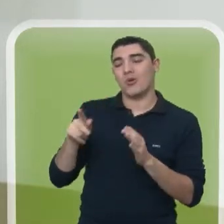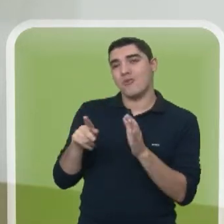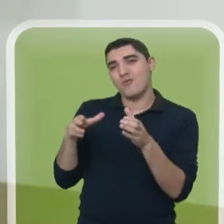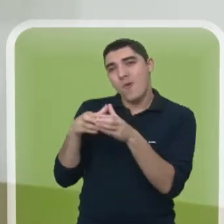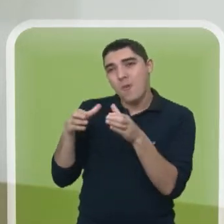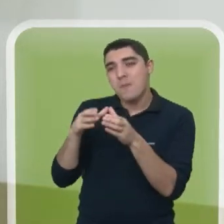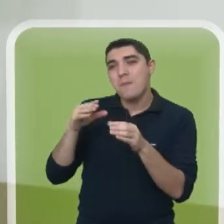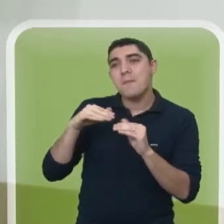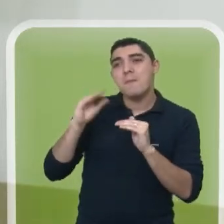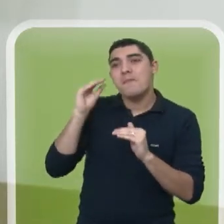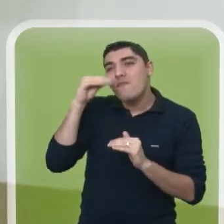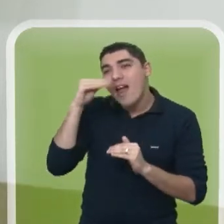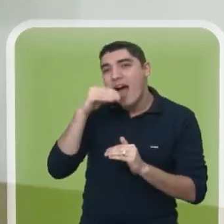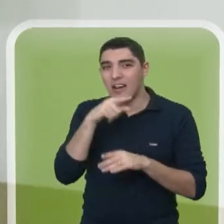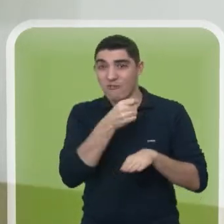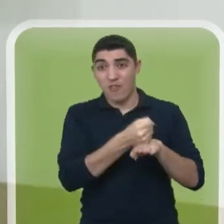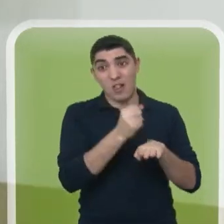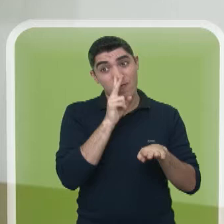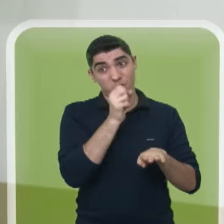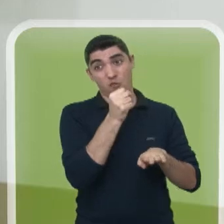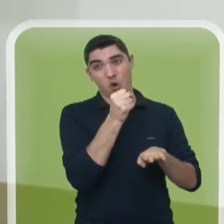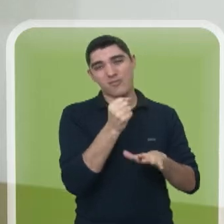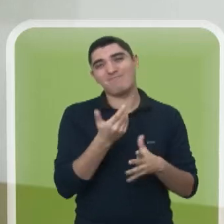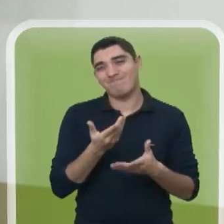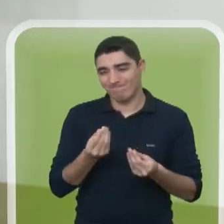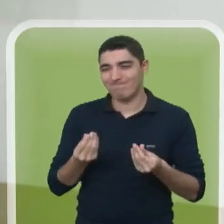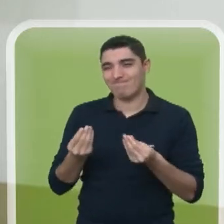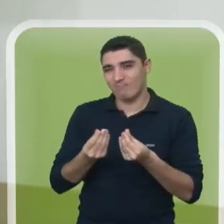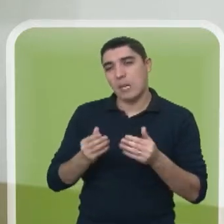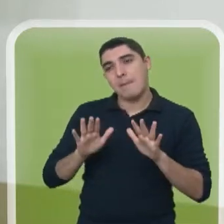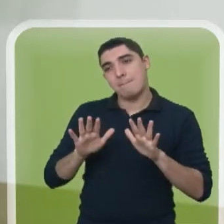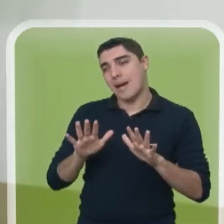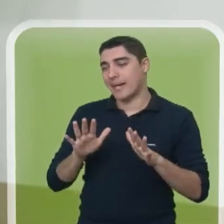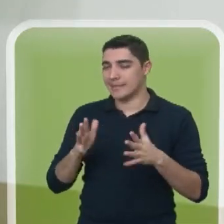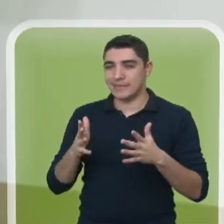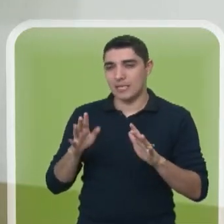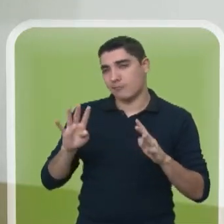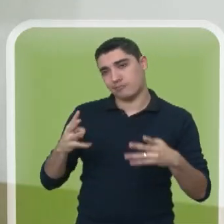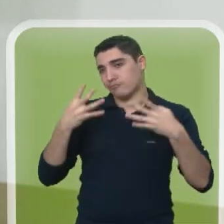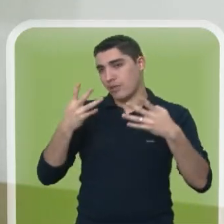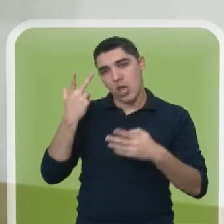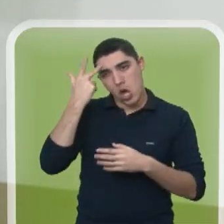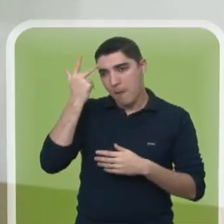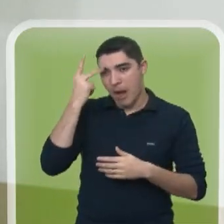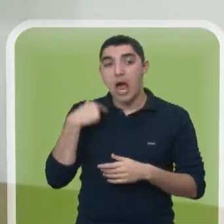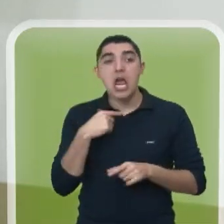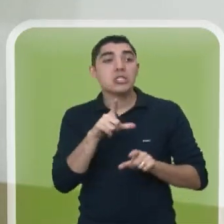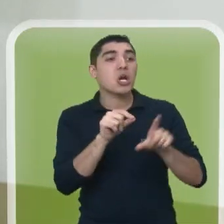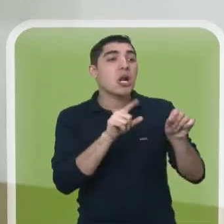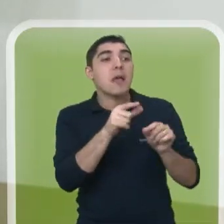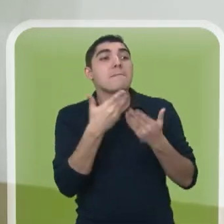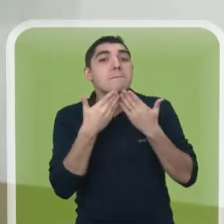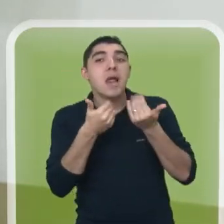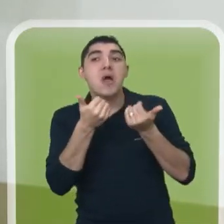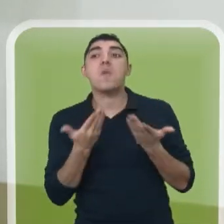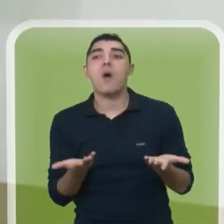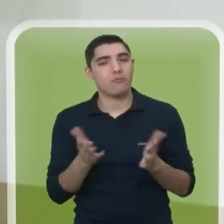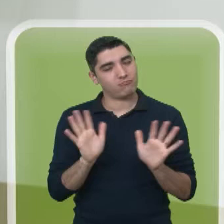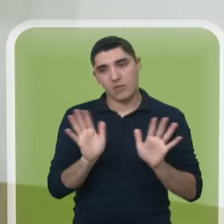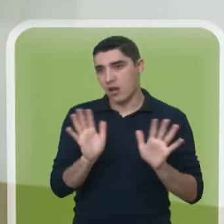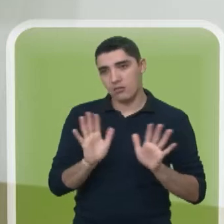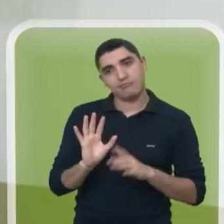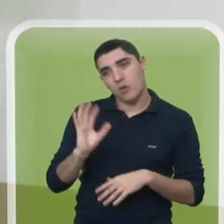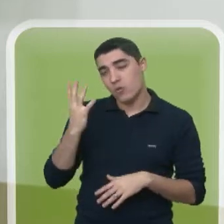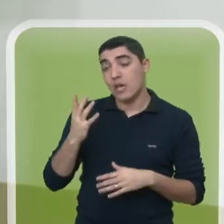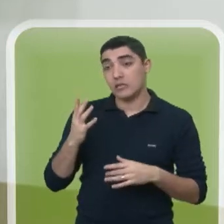que o time de Franca, mas enfim, nesses playoffs não tem que escolher adversário, então o time de São José acabou pegando aí um time